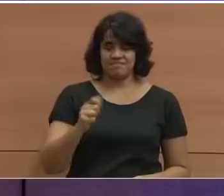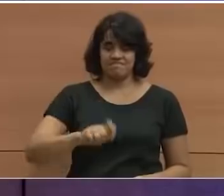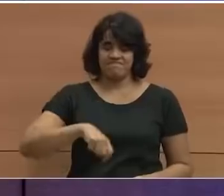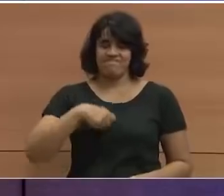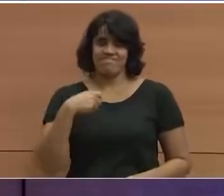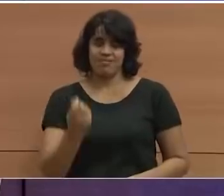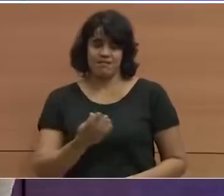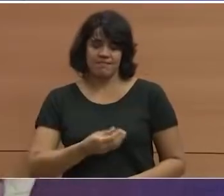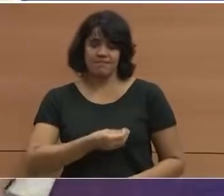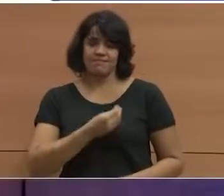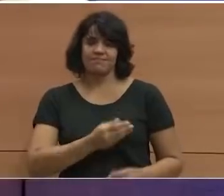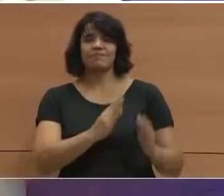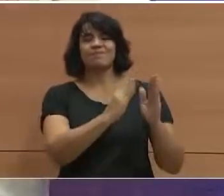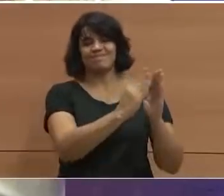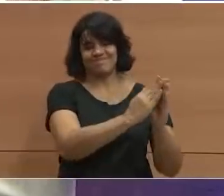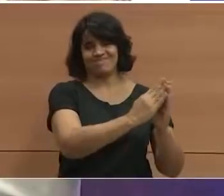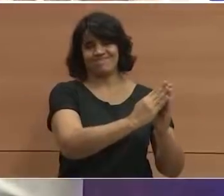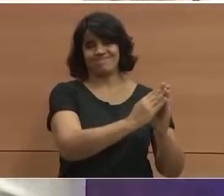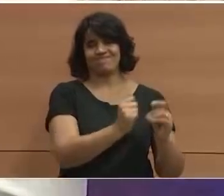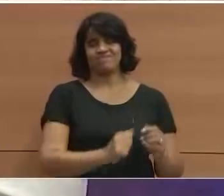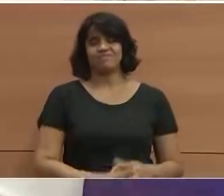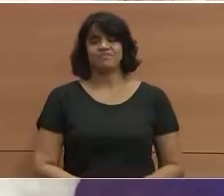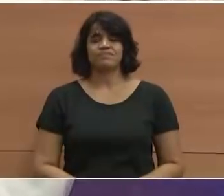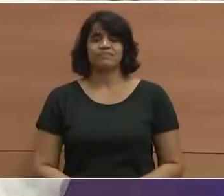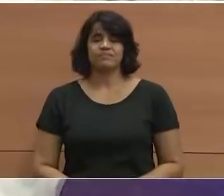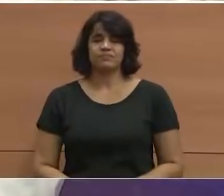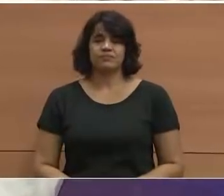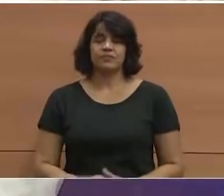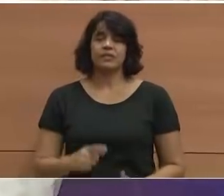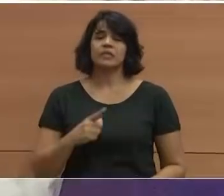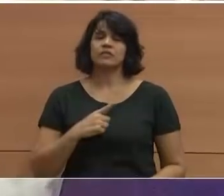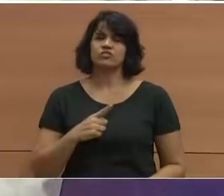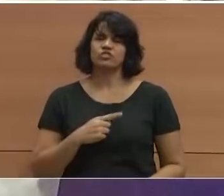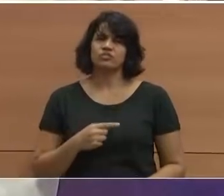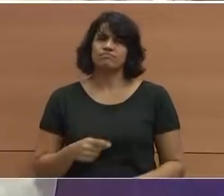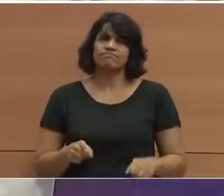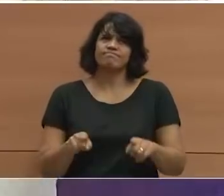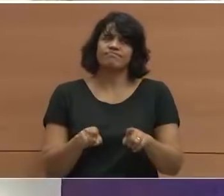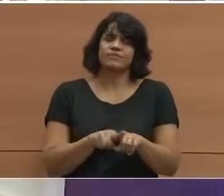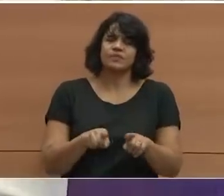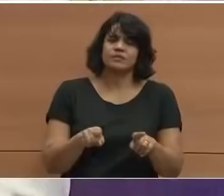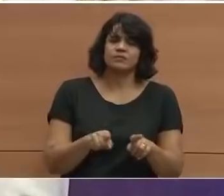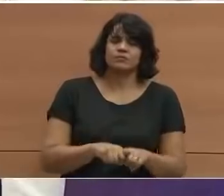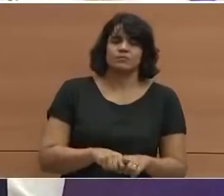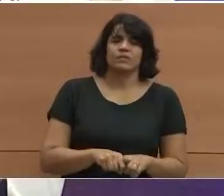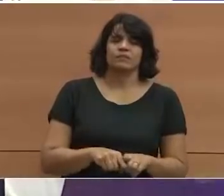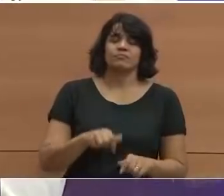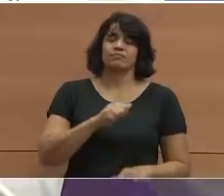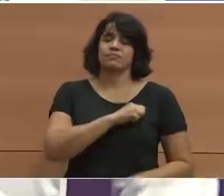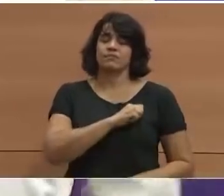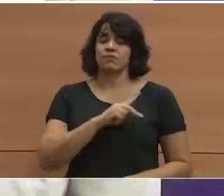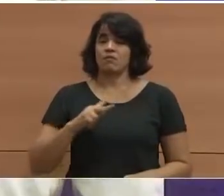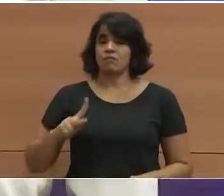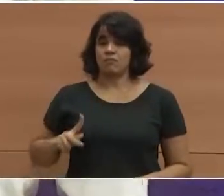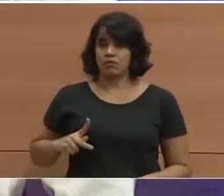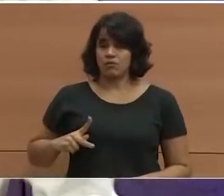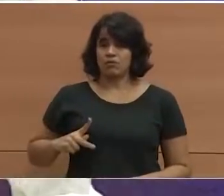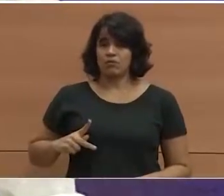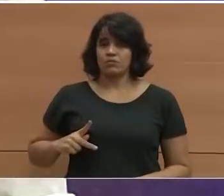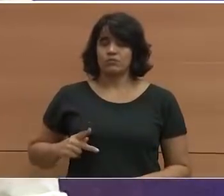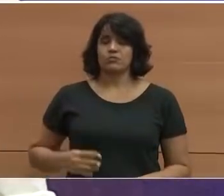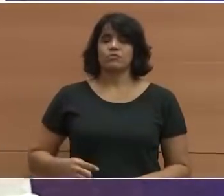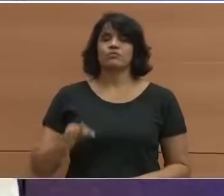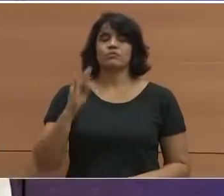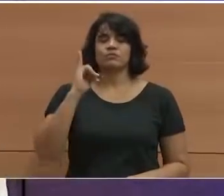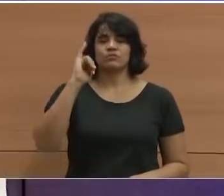interessante, porque tinha também o apóstolo Tiago. Não estou falando do Tiago, irmão de Jesus. Tinha o apóstolo Tiago, tinha o André,